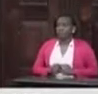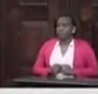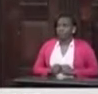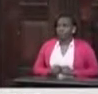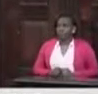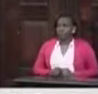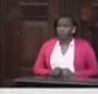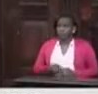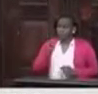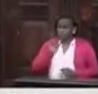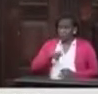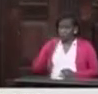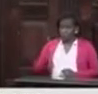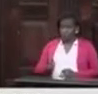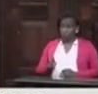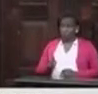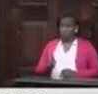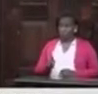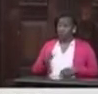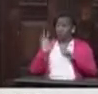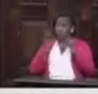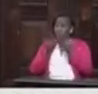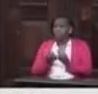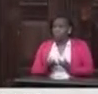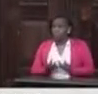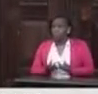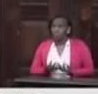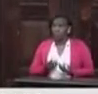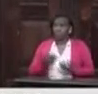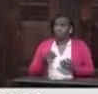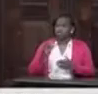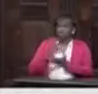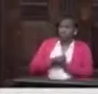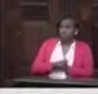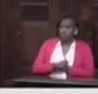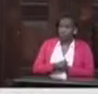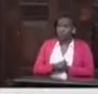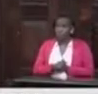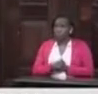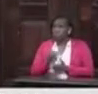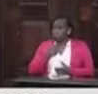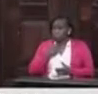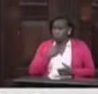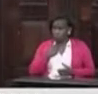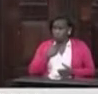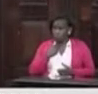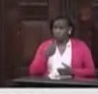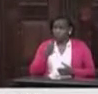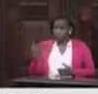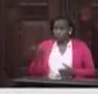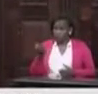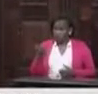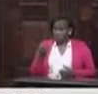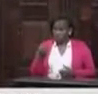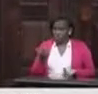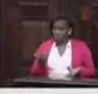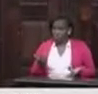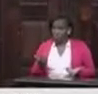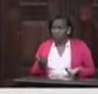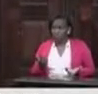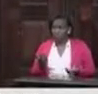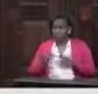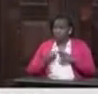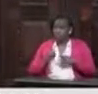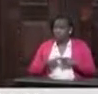educação, esse professor, a sua família, a sua esposa, não teria direito a essa pensão